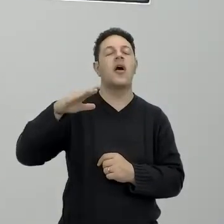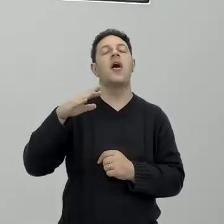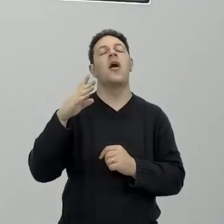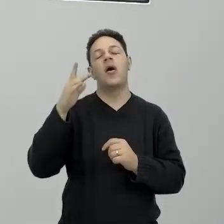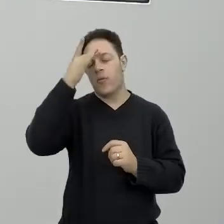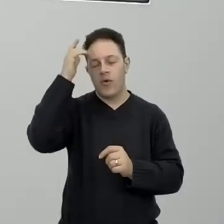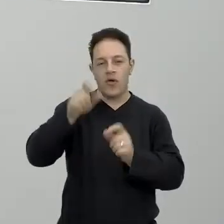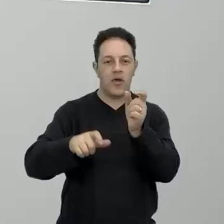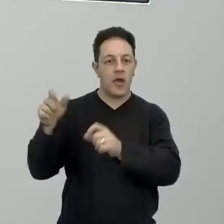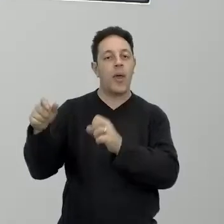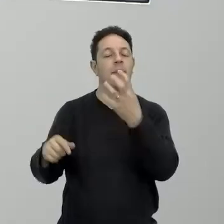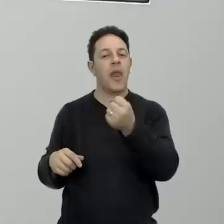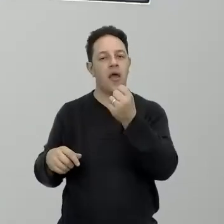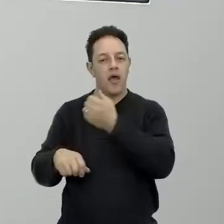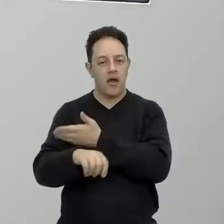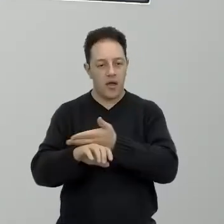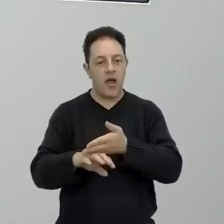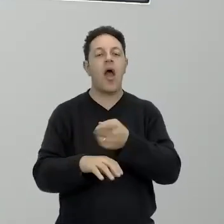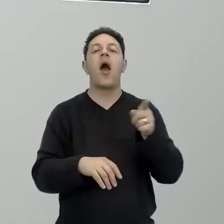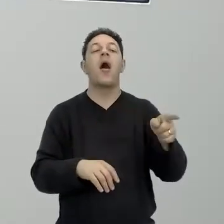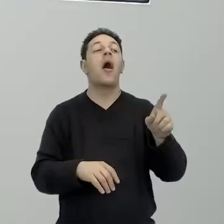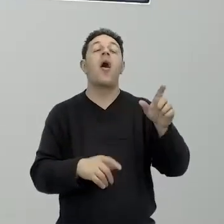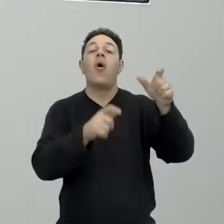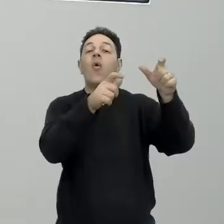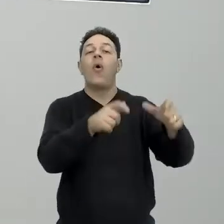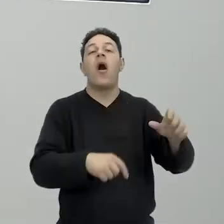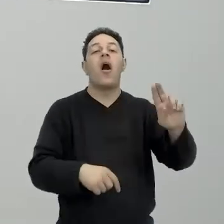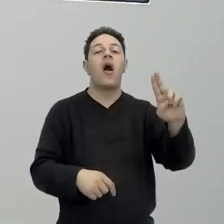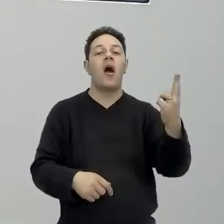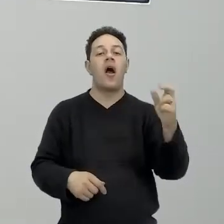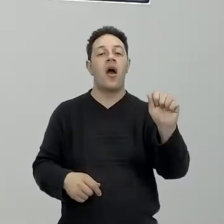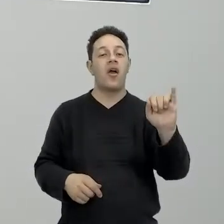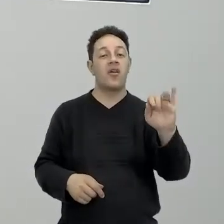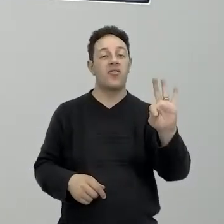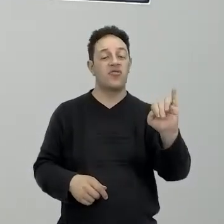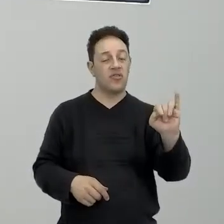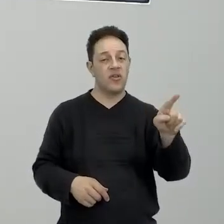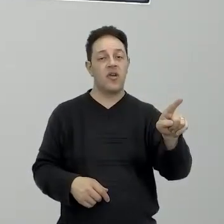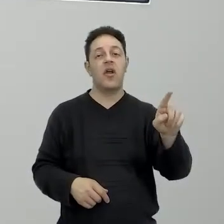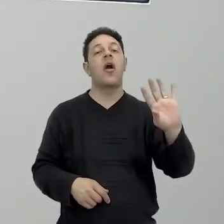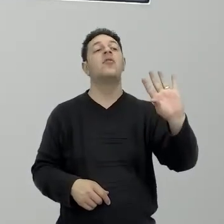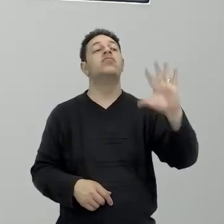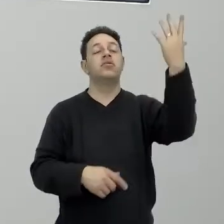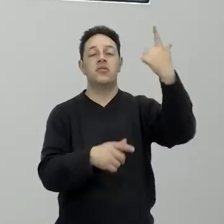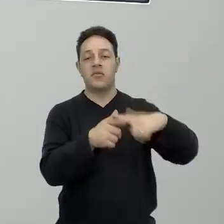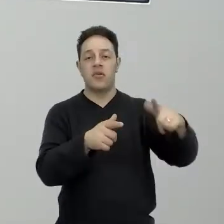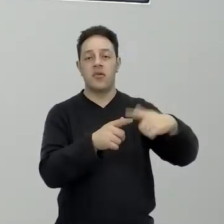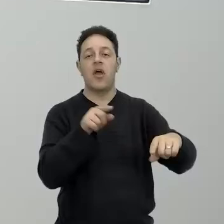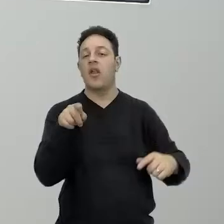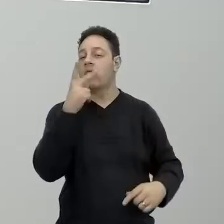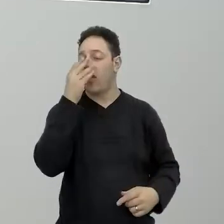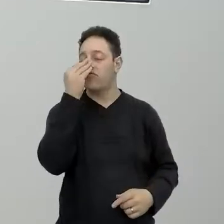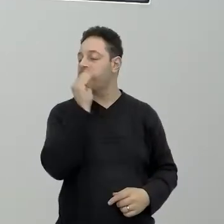fechou os olhos para o que aconteceu no Haiti. Então, o Haiti foi um país